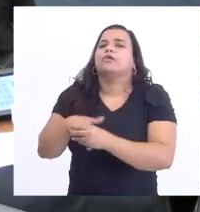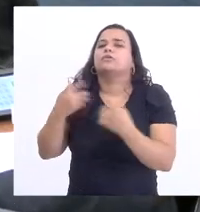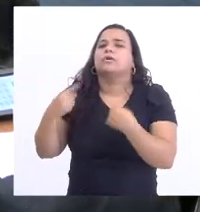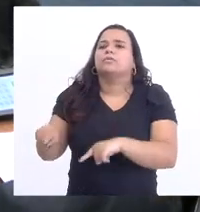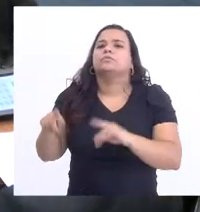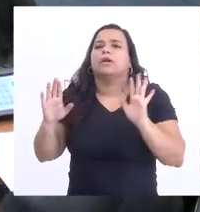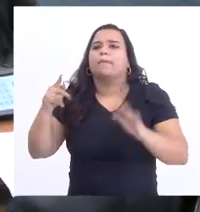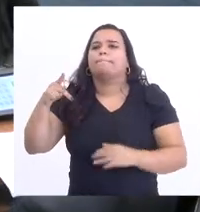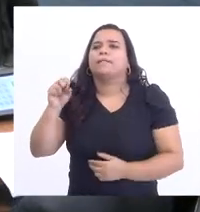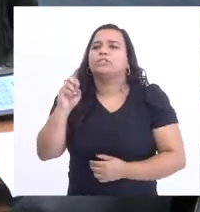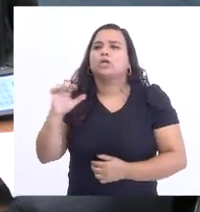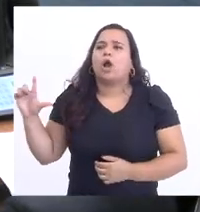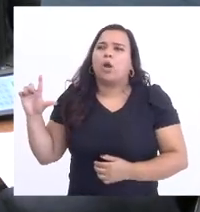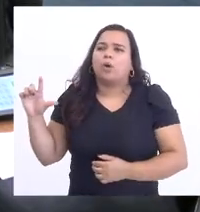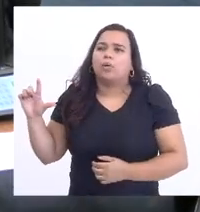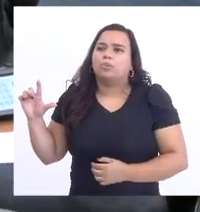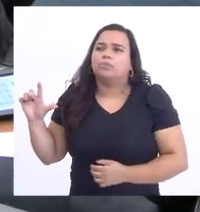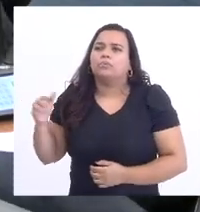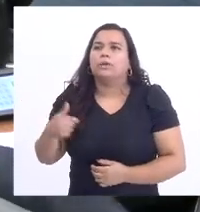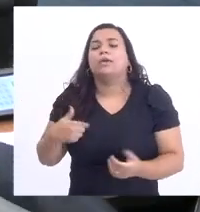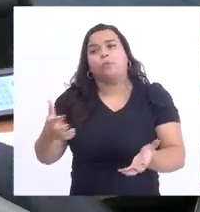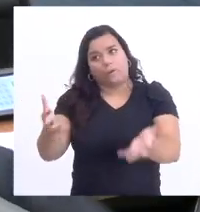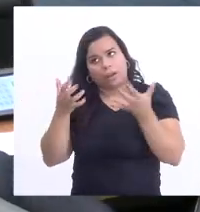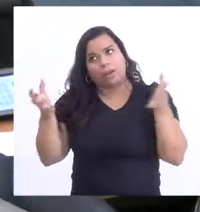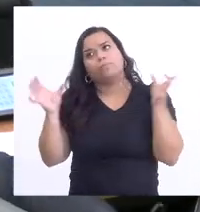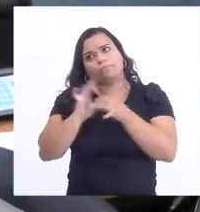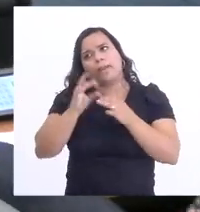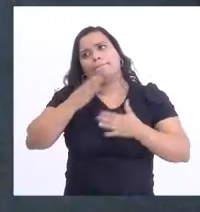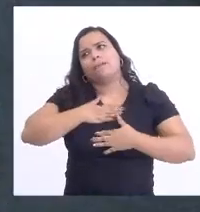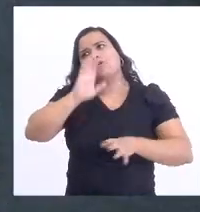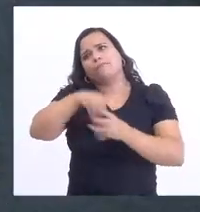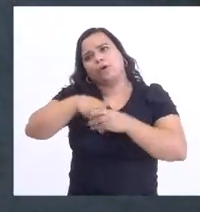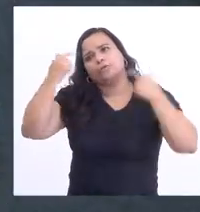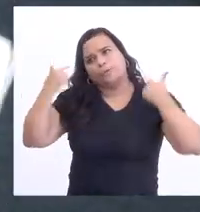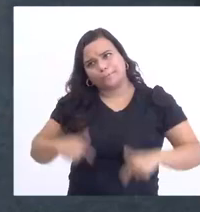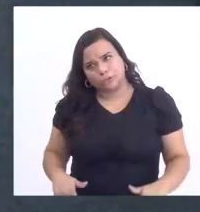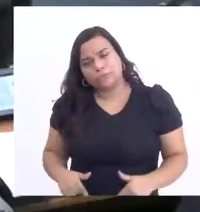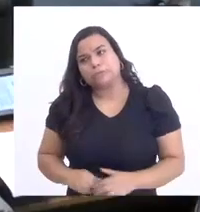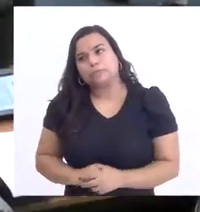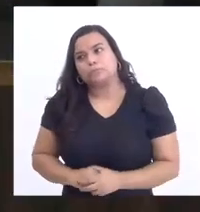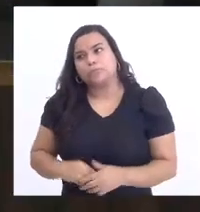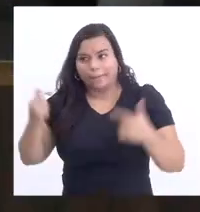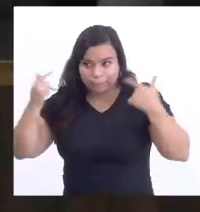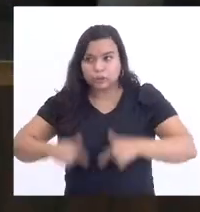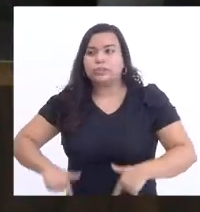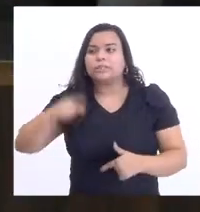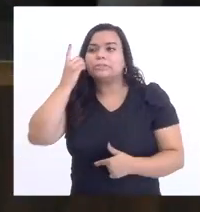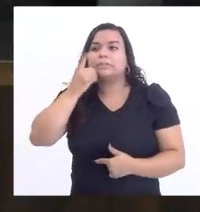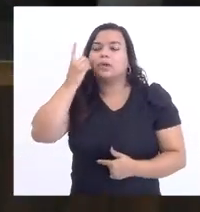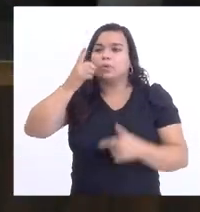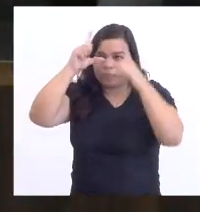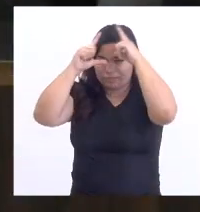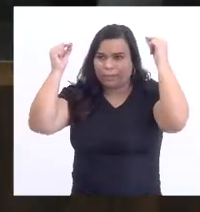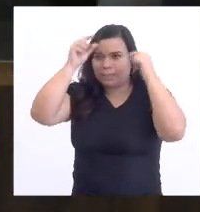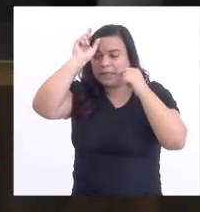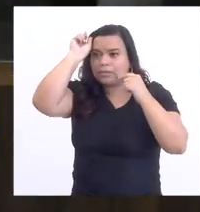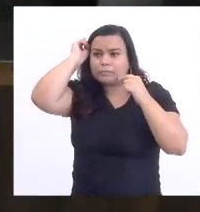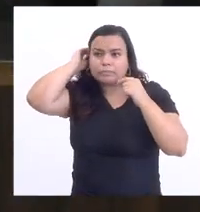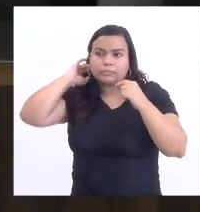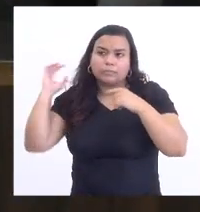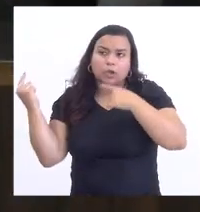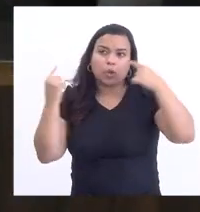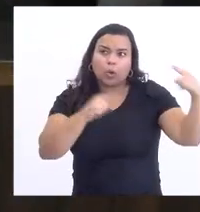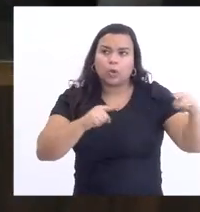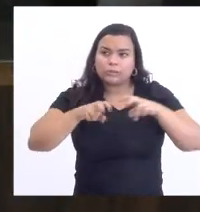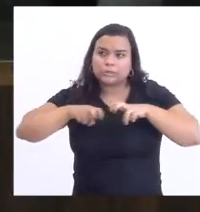Favor. Queria que consignasse o meu voto de abstenção. Abstenção, deputada enfermeira, e contrário da bancada do